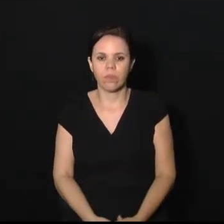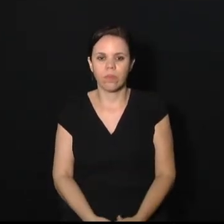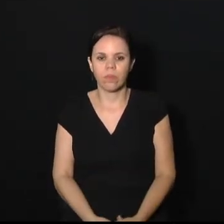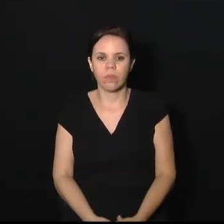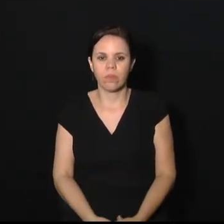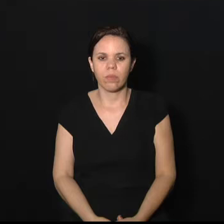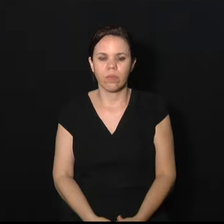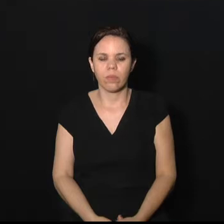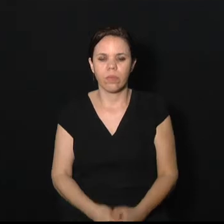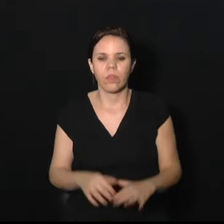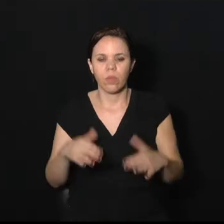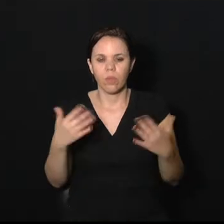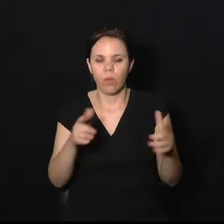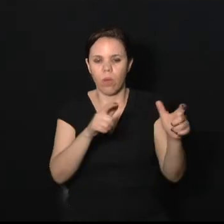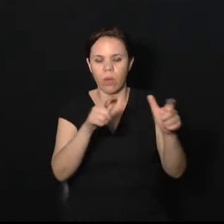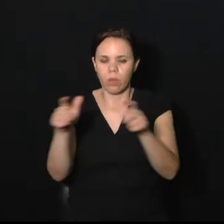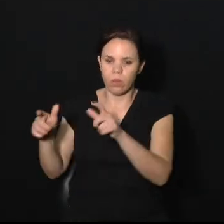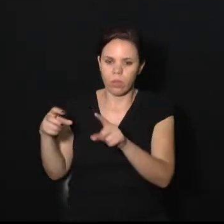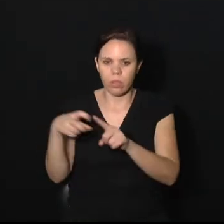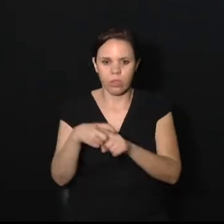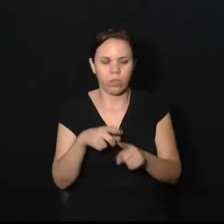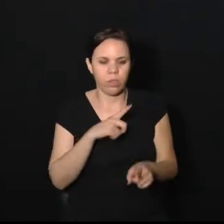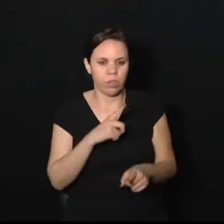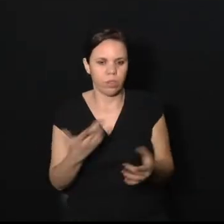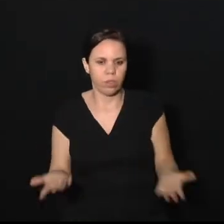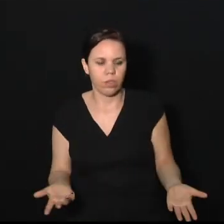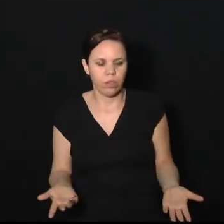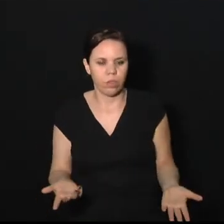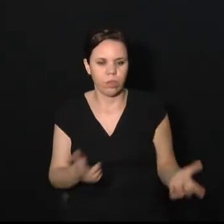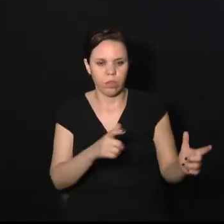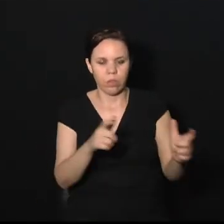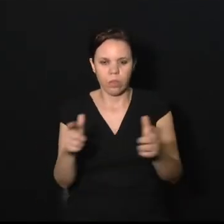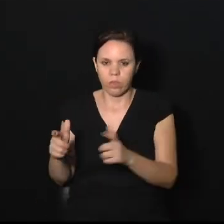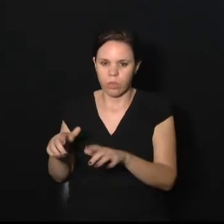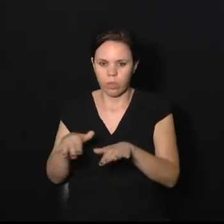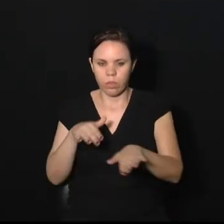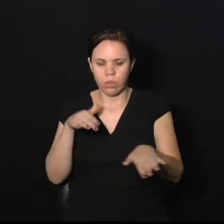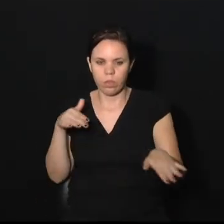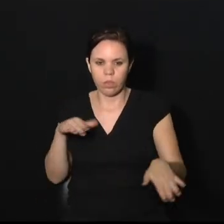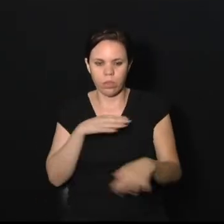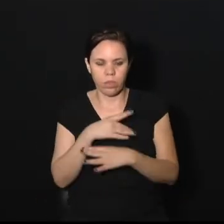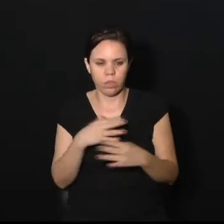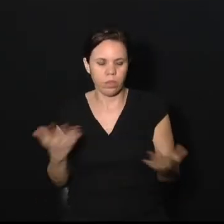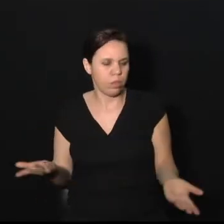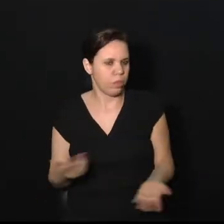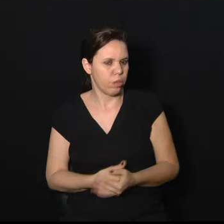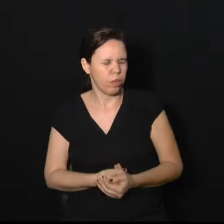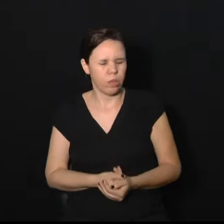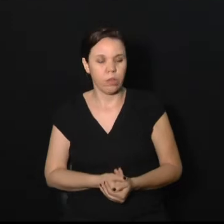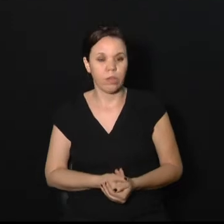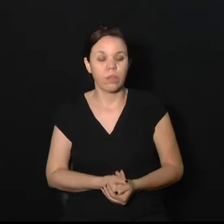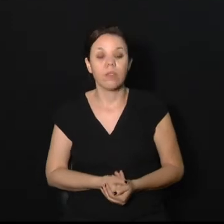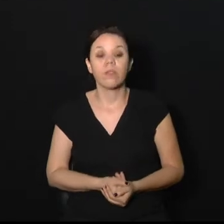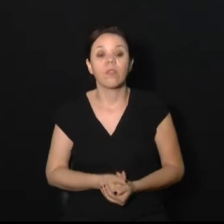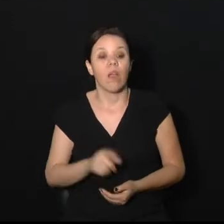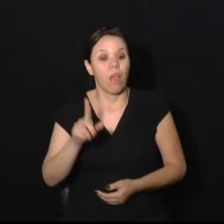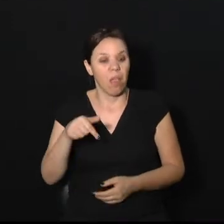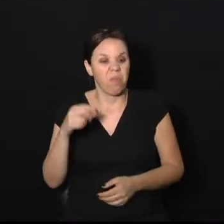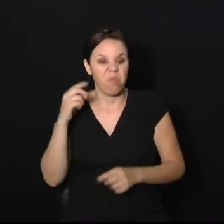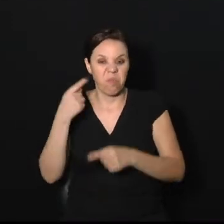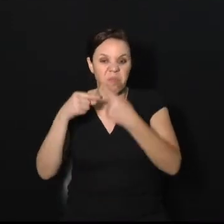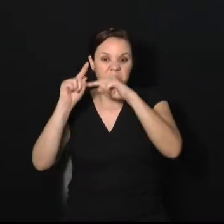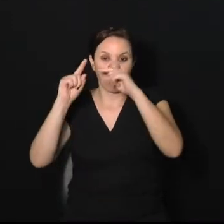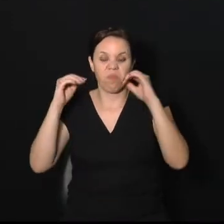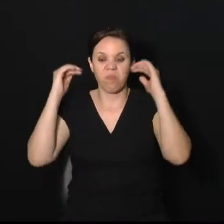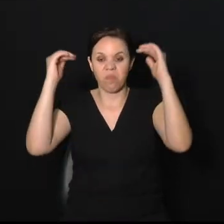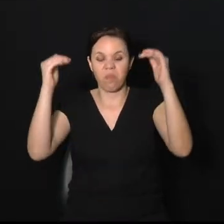de acidentes e mesmo quais eram os pontos de trânsito da cidade. Isso foi um case de sucesso, porque